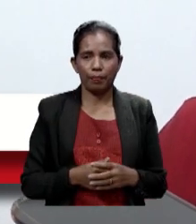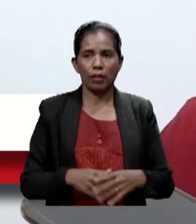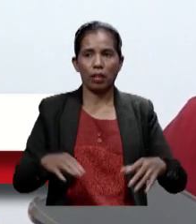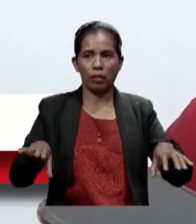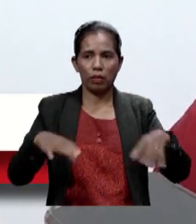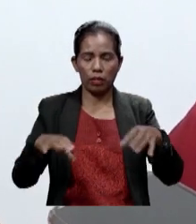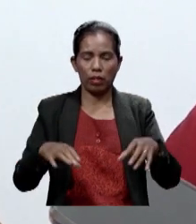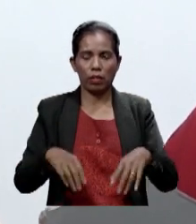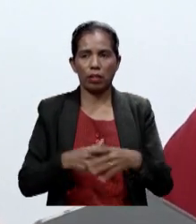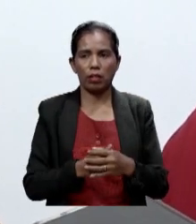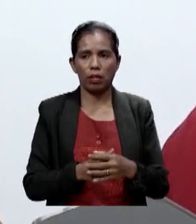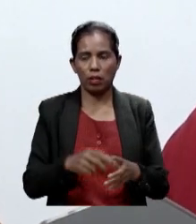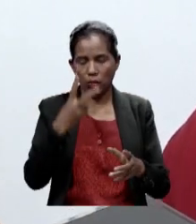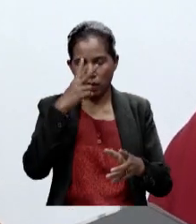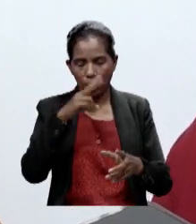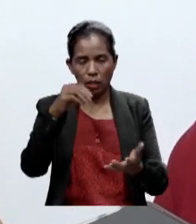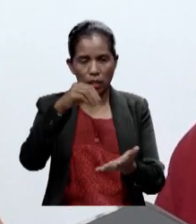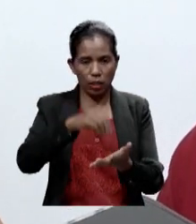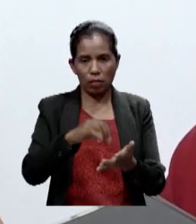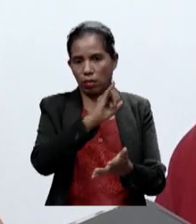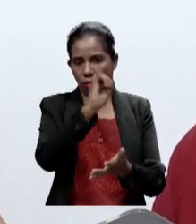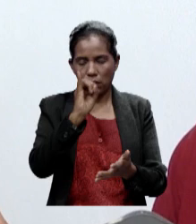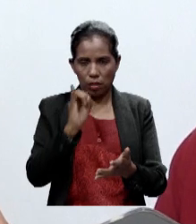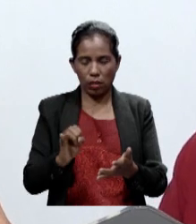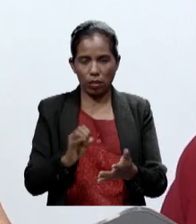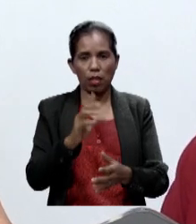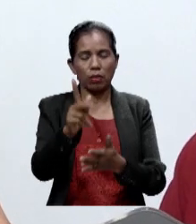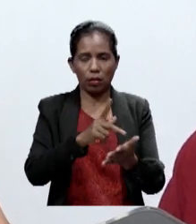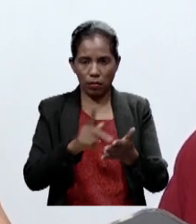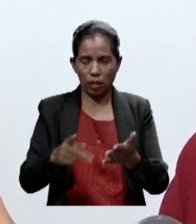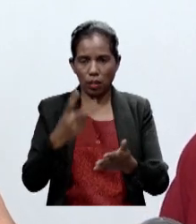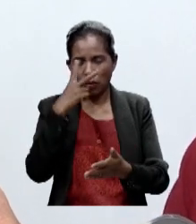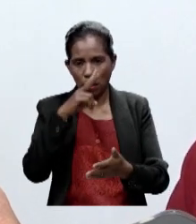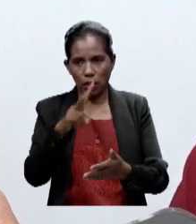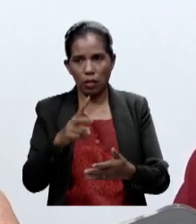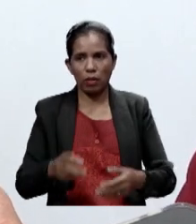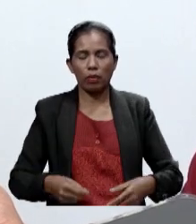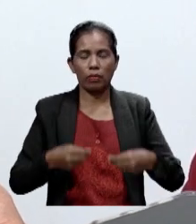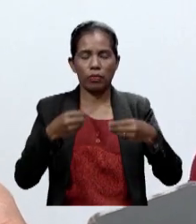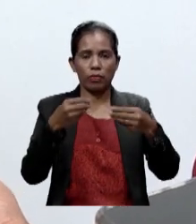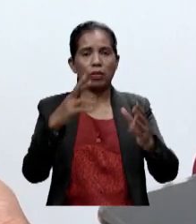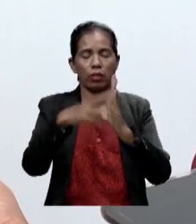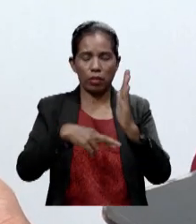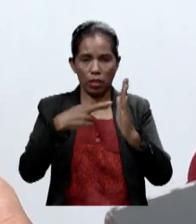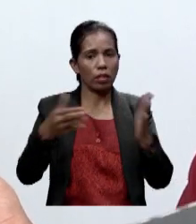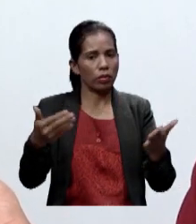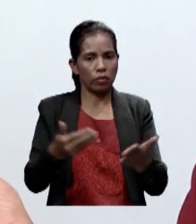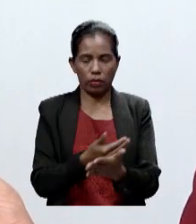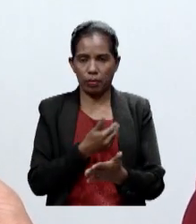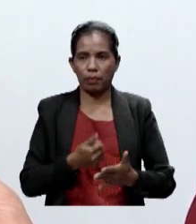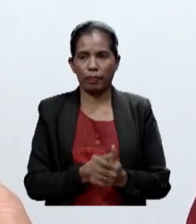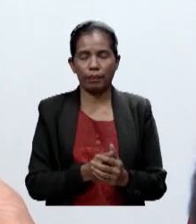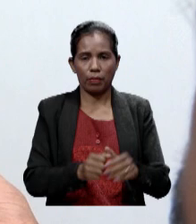de Imigração, Inteligência e Investigação Criminal para atuar nessa forma de medidas fortes